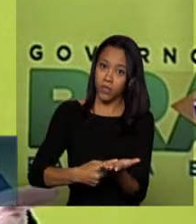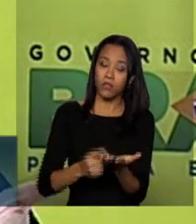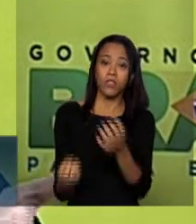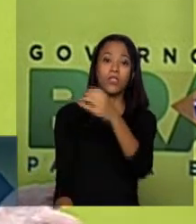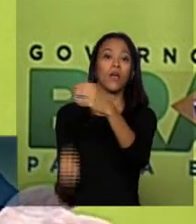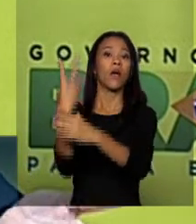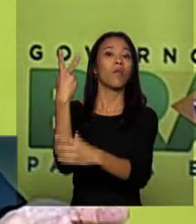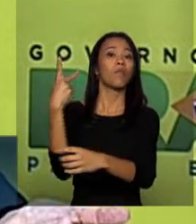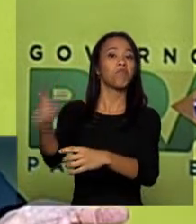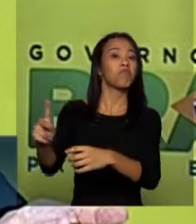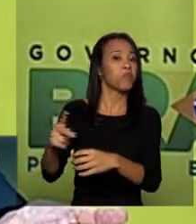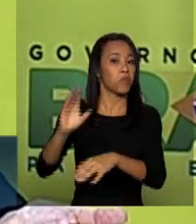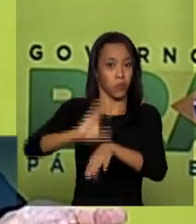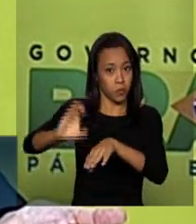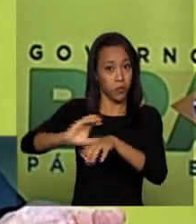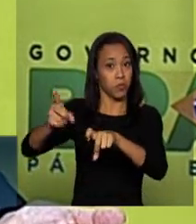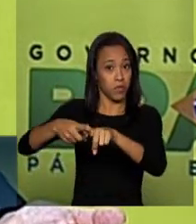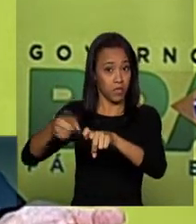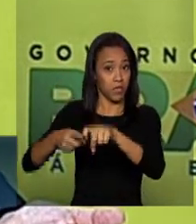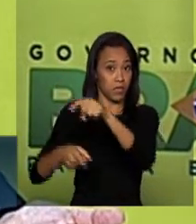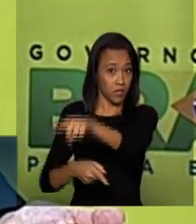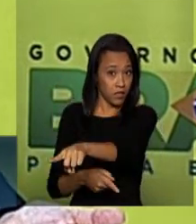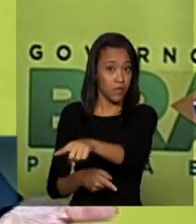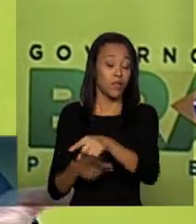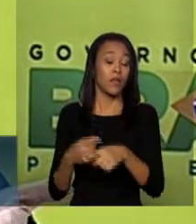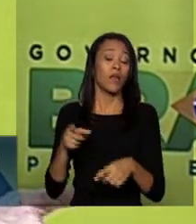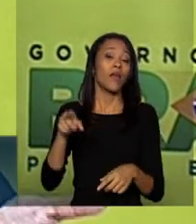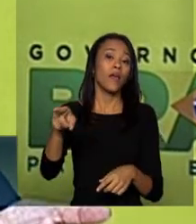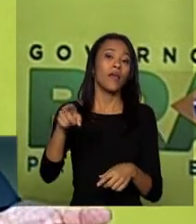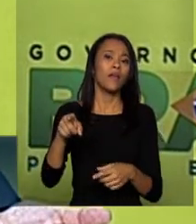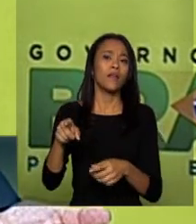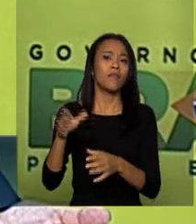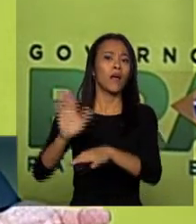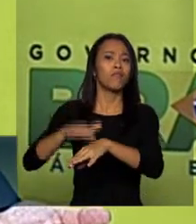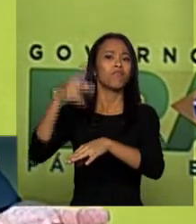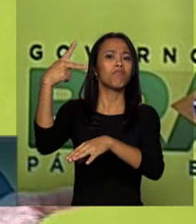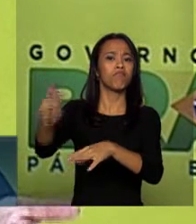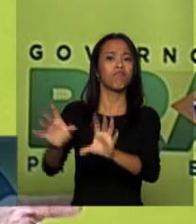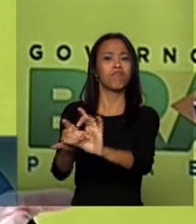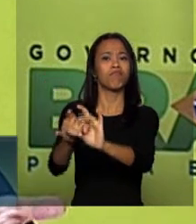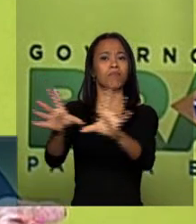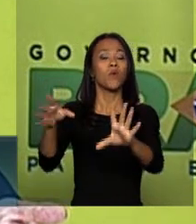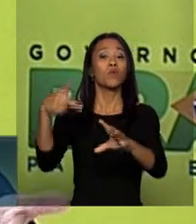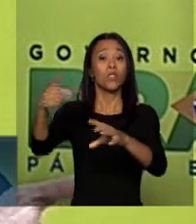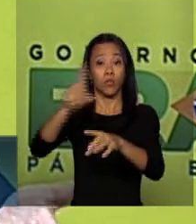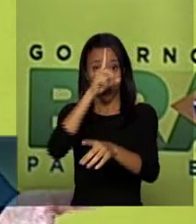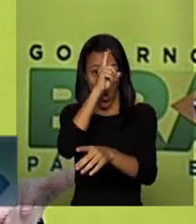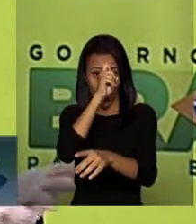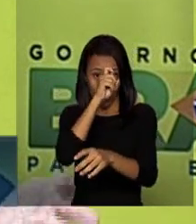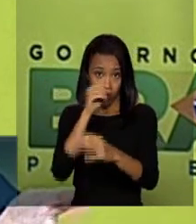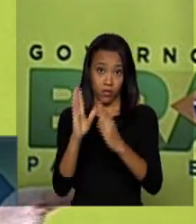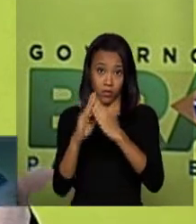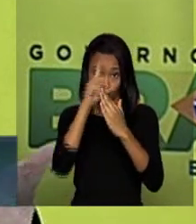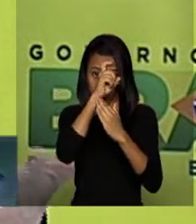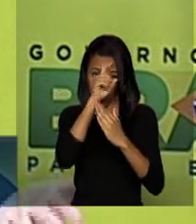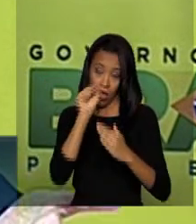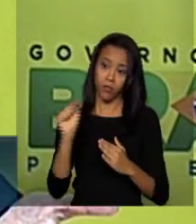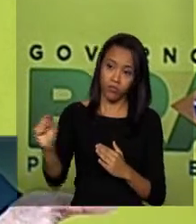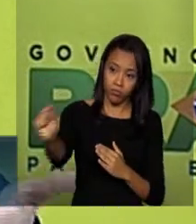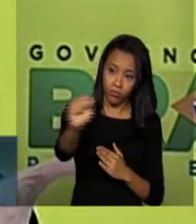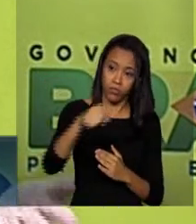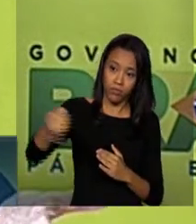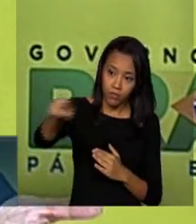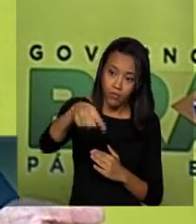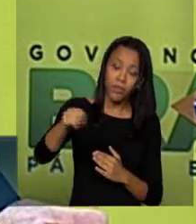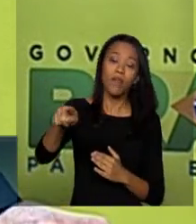a colocar à disposição do centro formador toda a sua rede. Então, é muito importante que tanto o prefeito quanto o